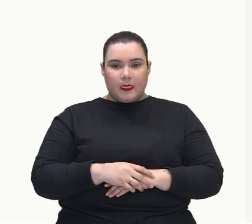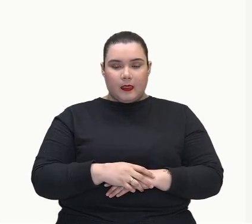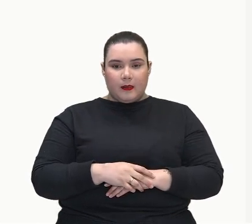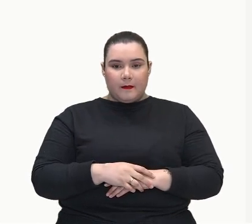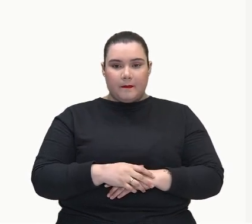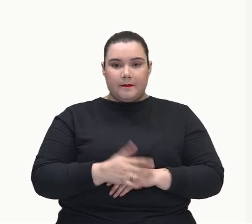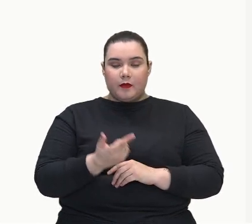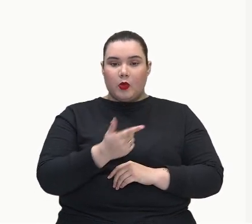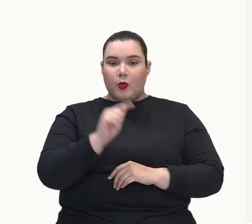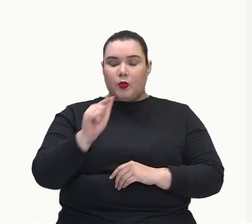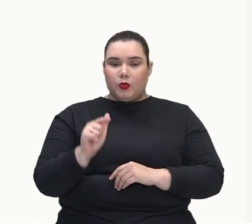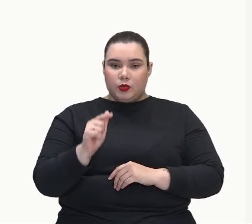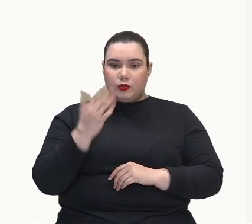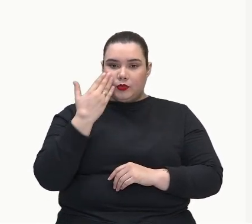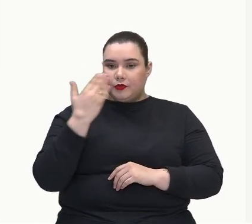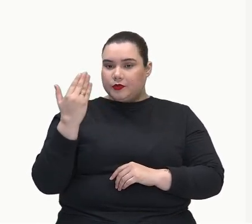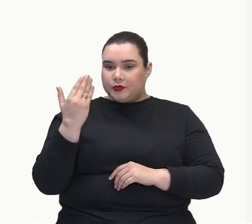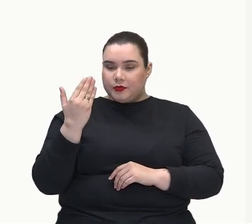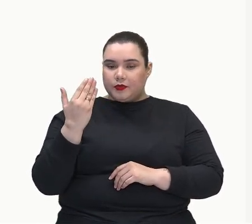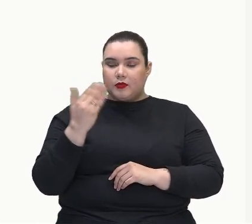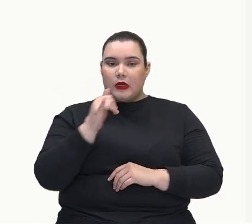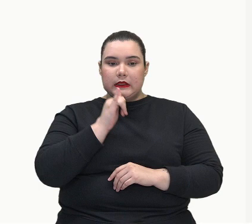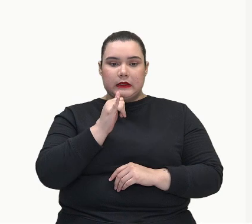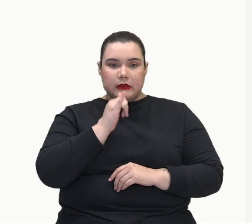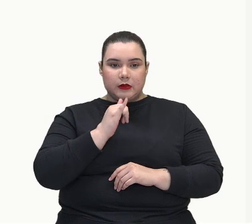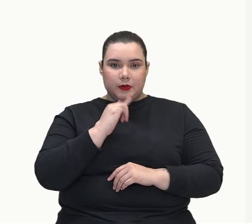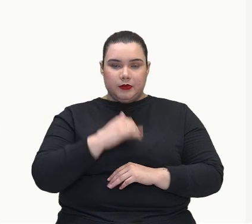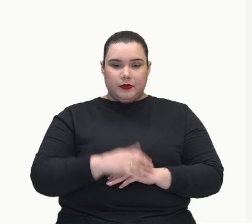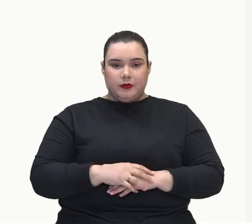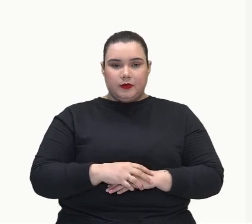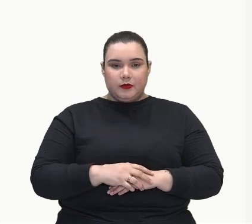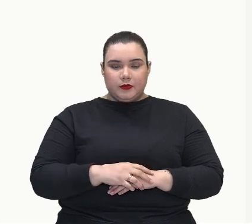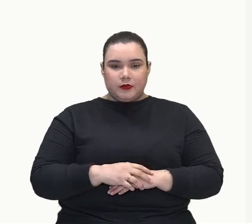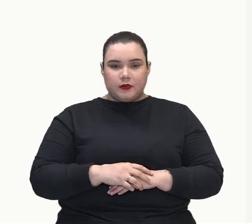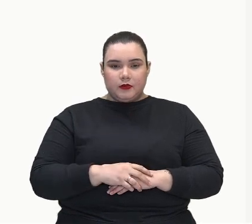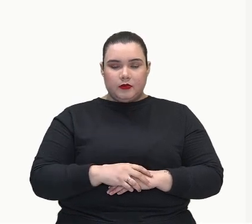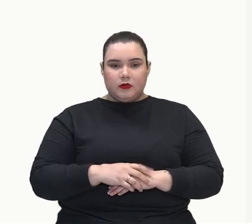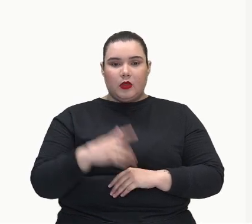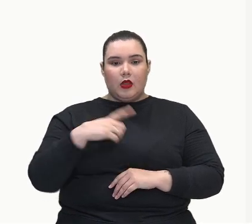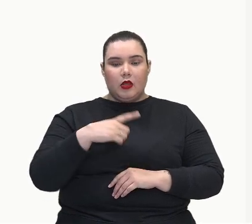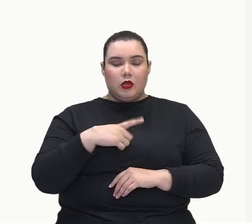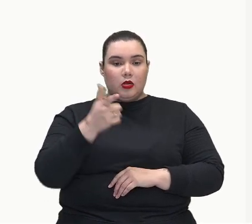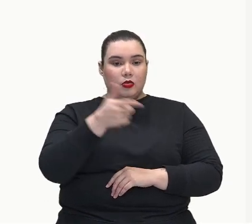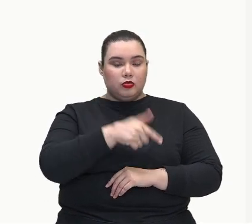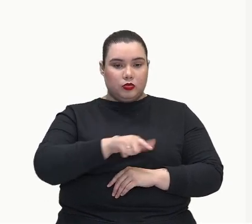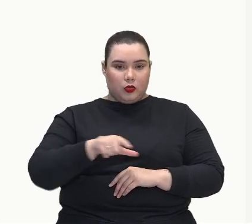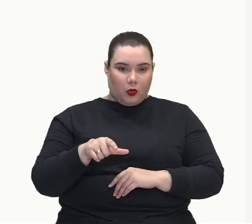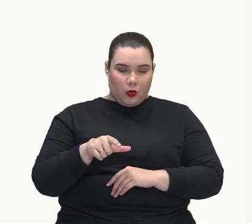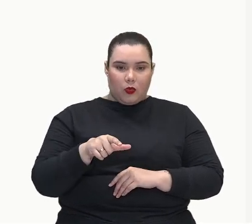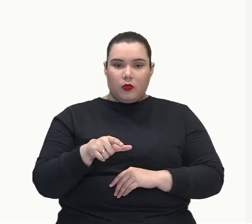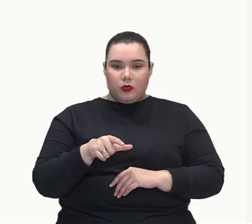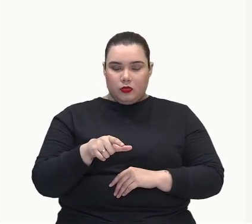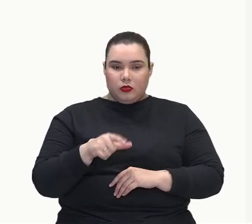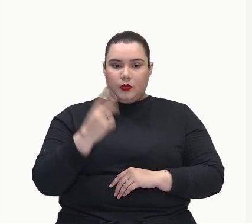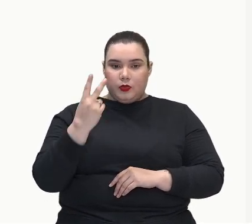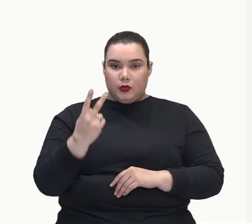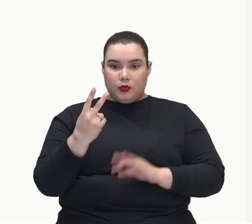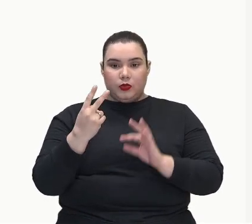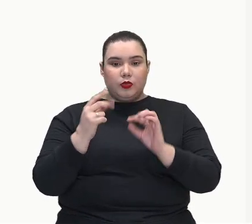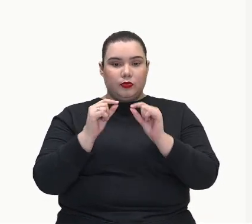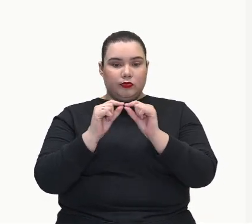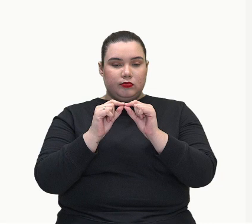Vamos seguir agora com mais um exemplo. Temos novamente duas